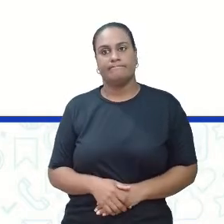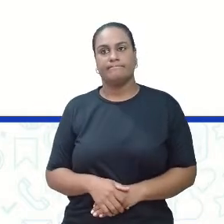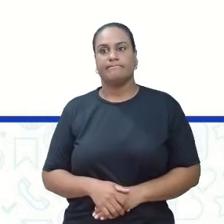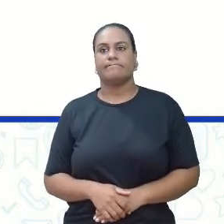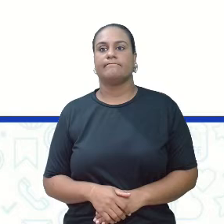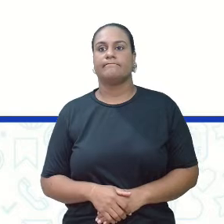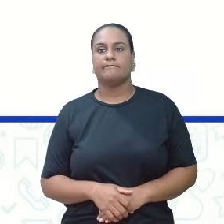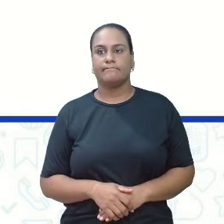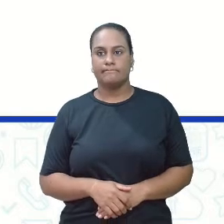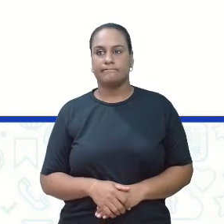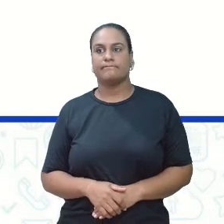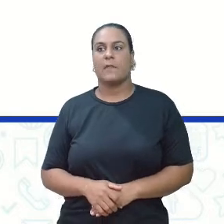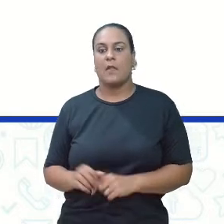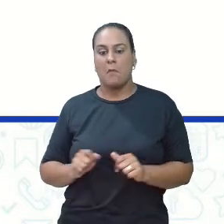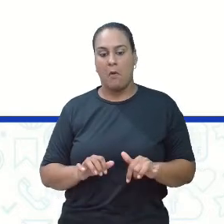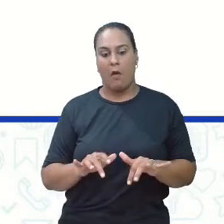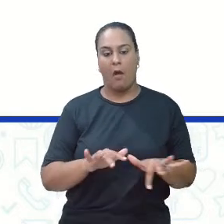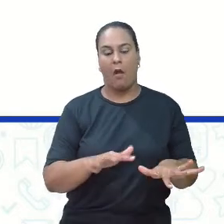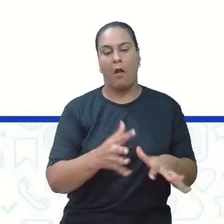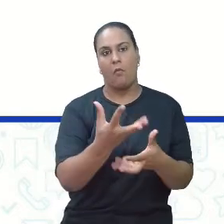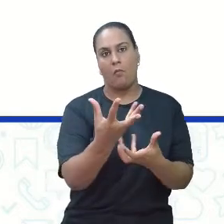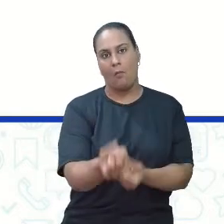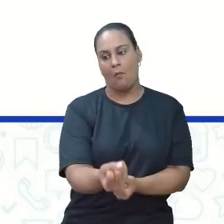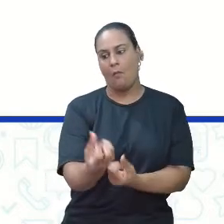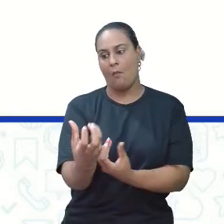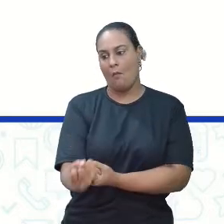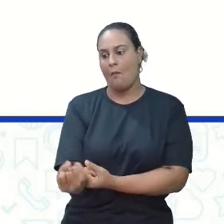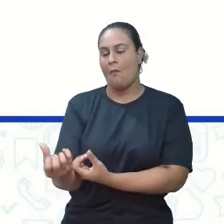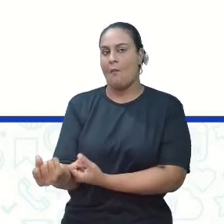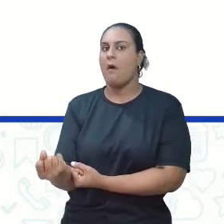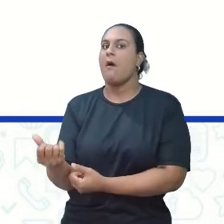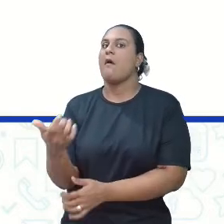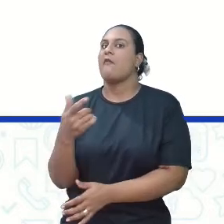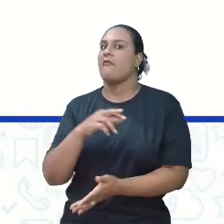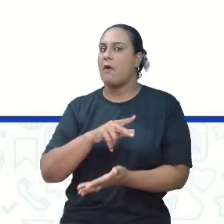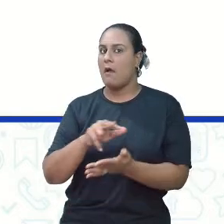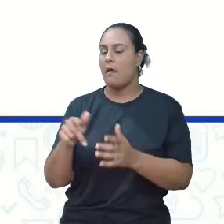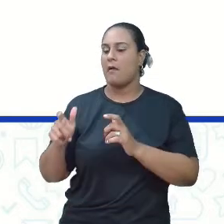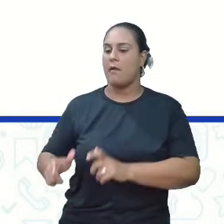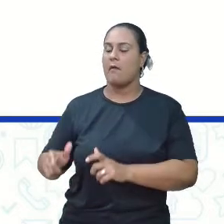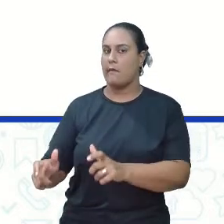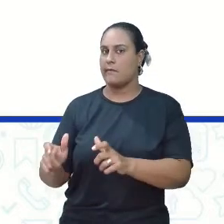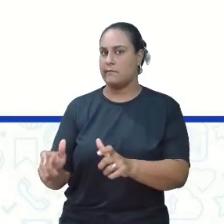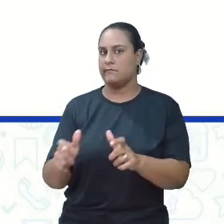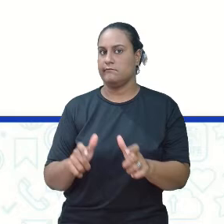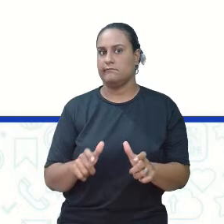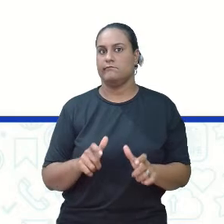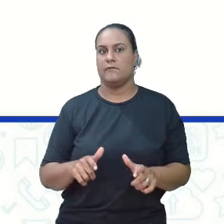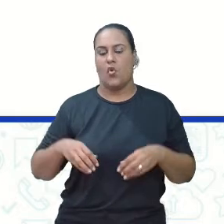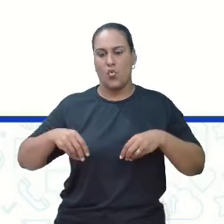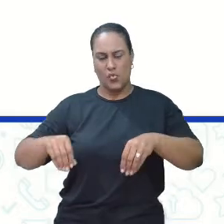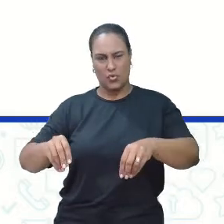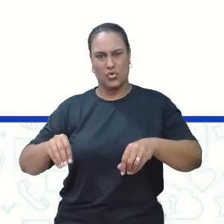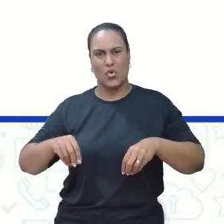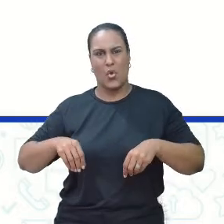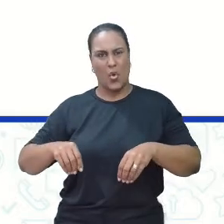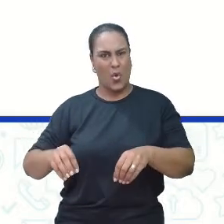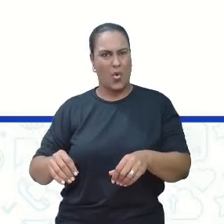de desertificação, né? Muitas áreas aí ficando pobres, perdendo, né,